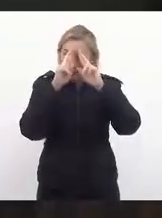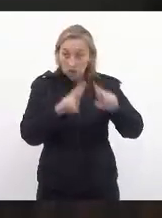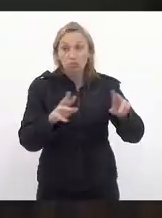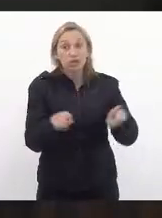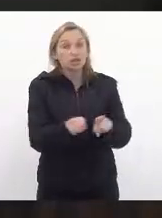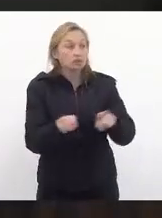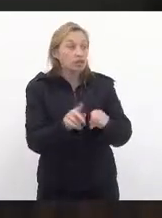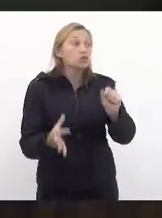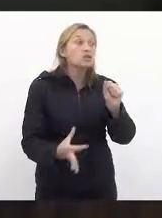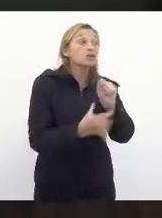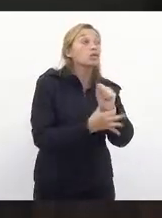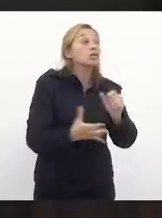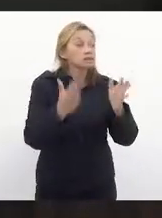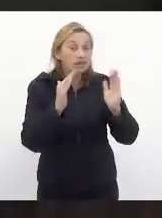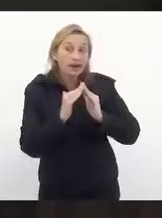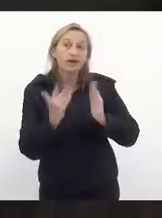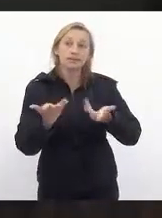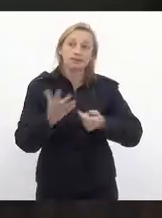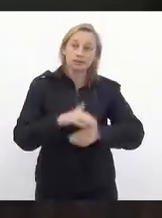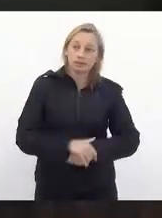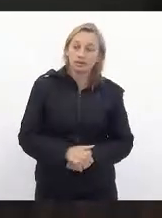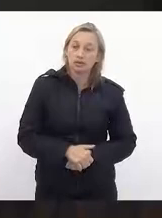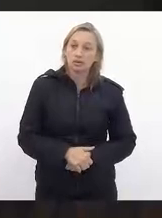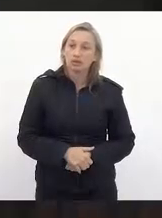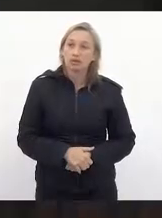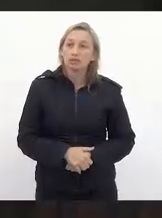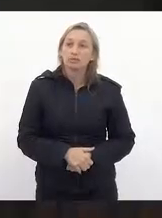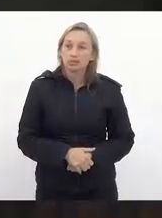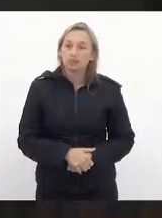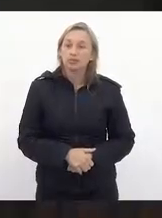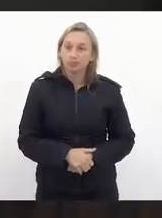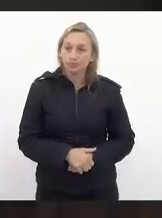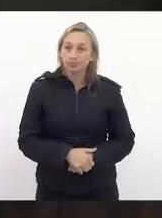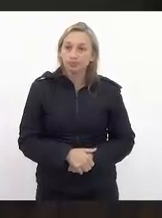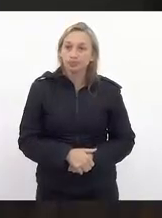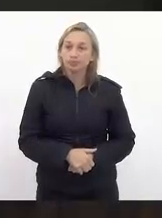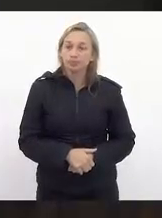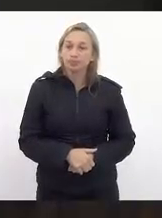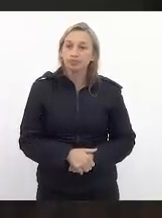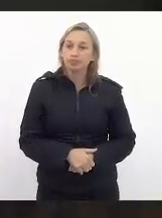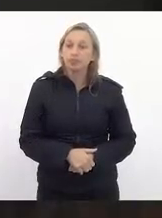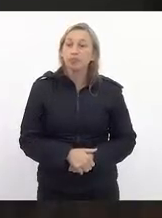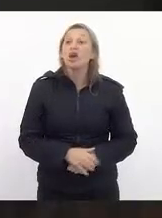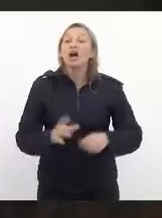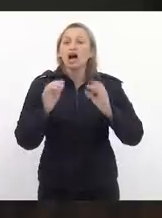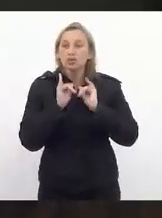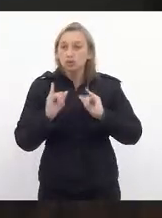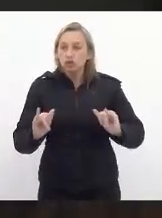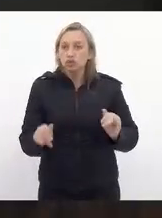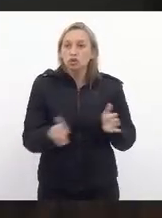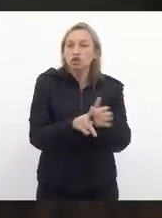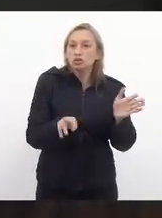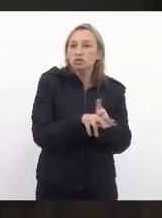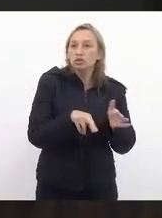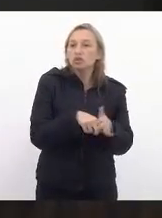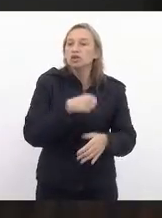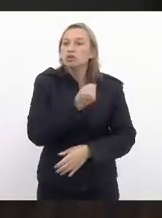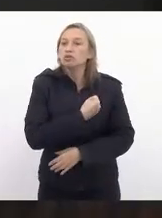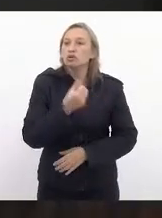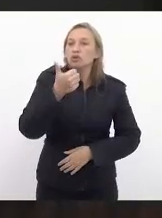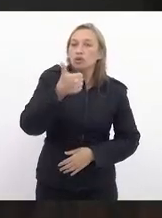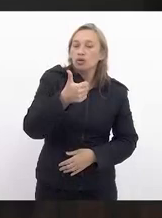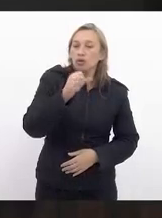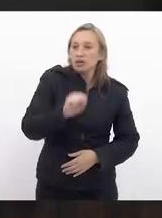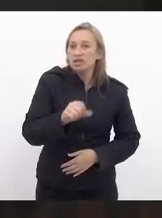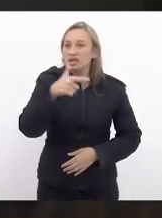respeitar também a segurança os agentes de segurança da Casa anuncio projeto de resolução nº